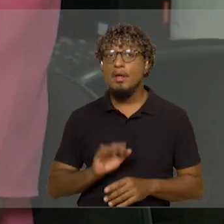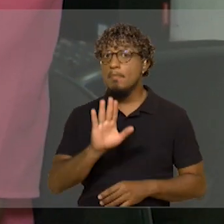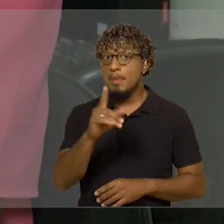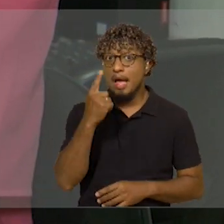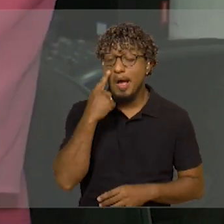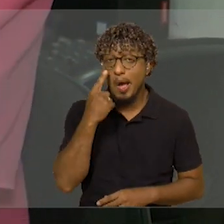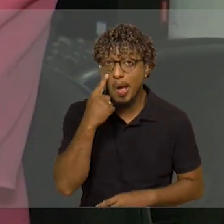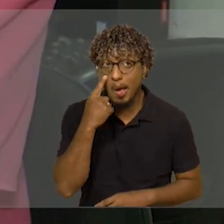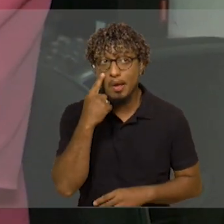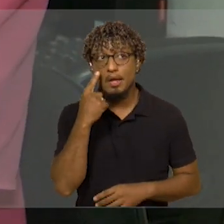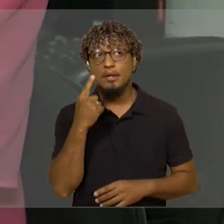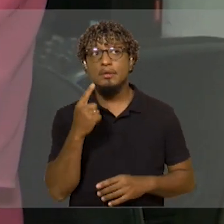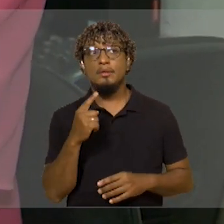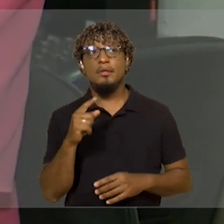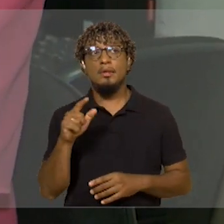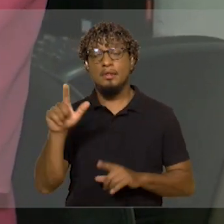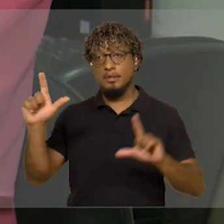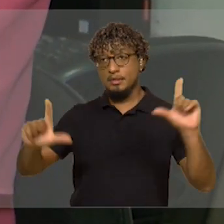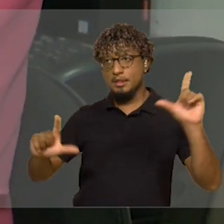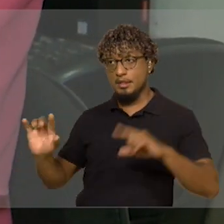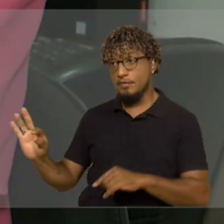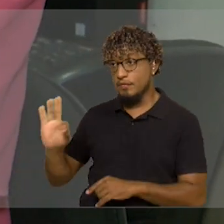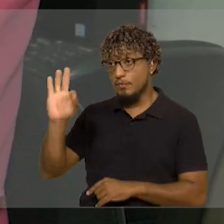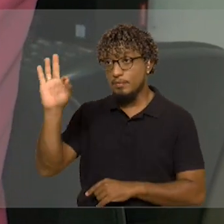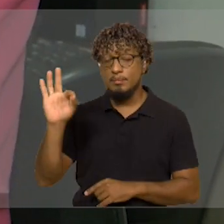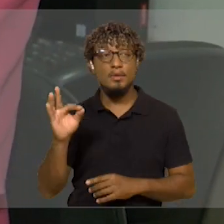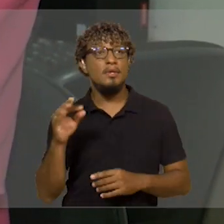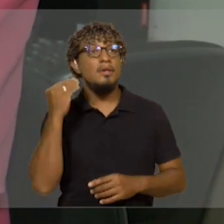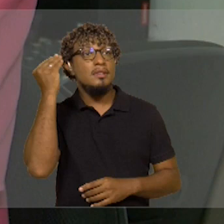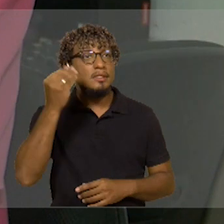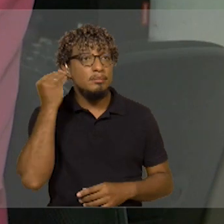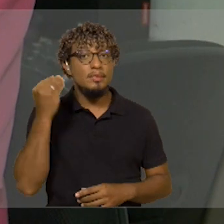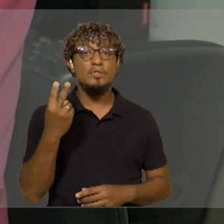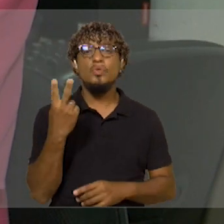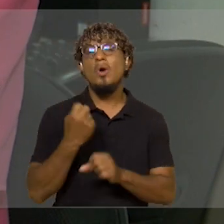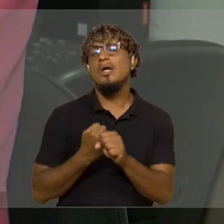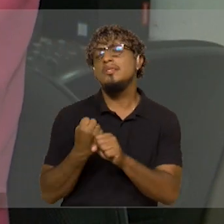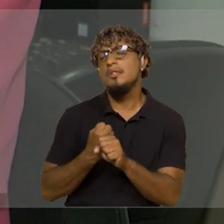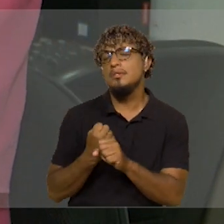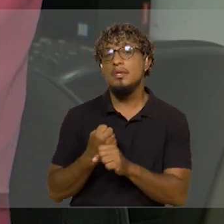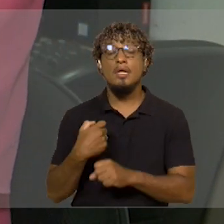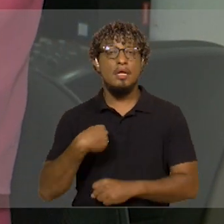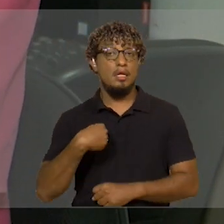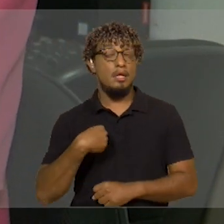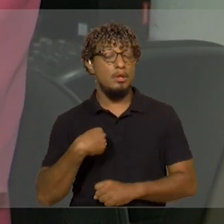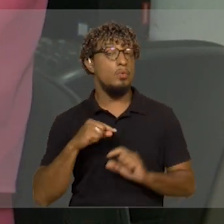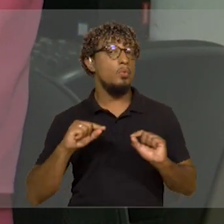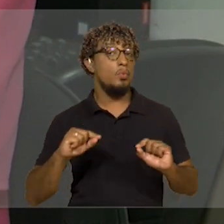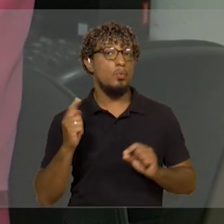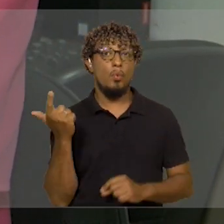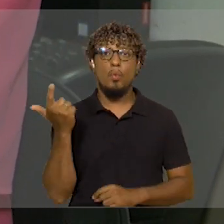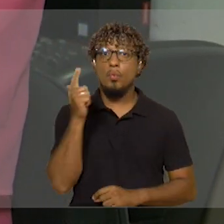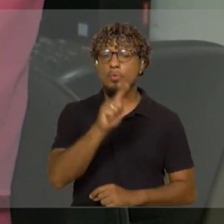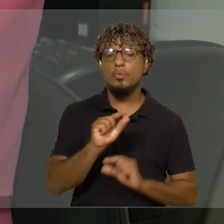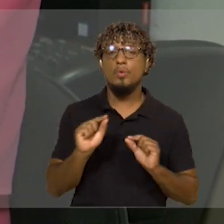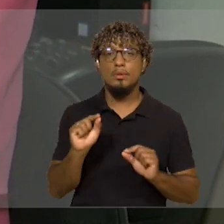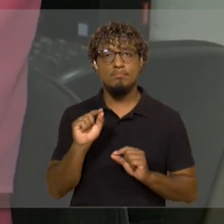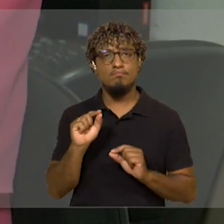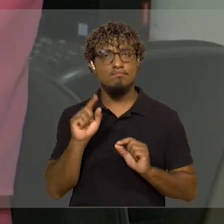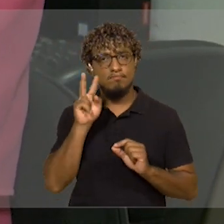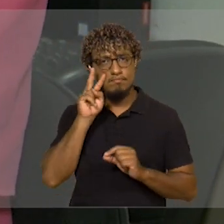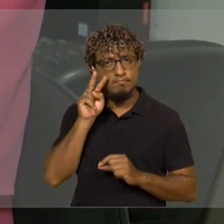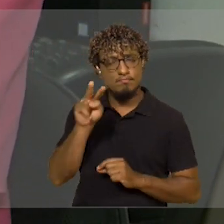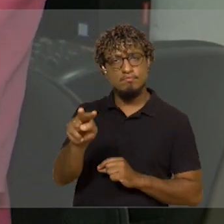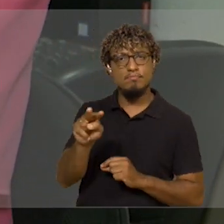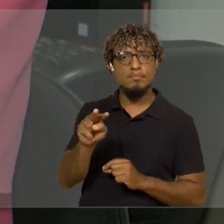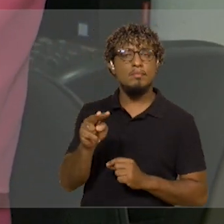que, ao sair da TV UFMA, né, nessa experiência de 2 anos, eu conseguisse ver realmente